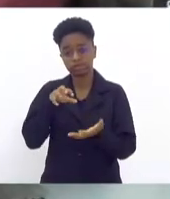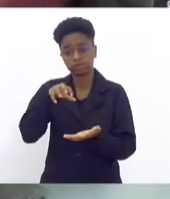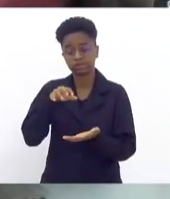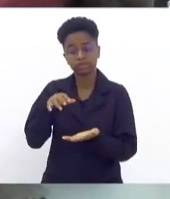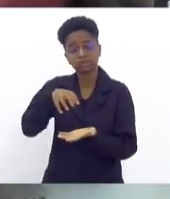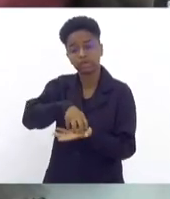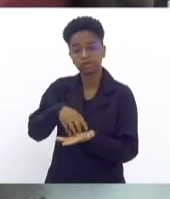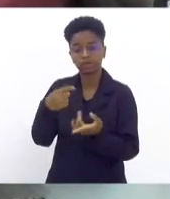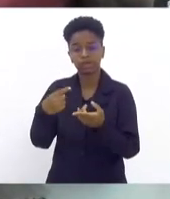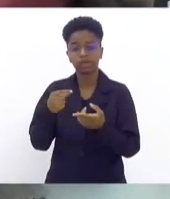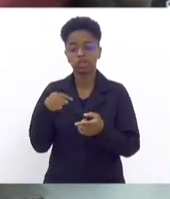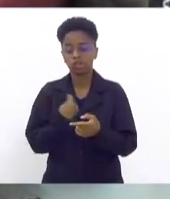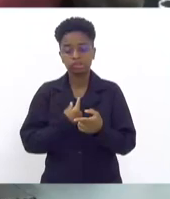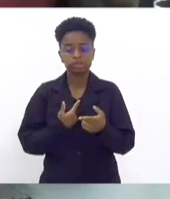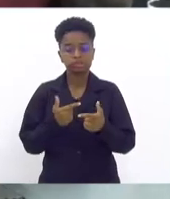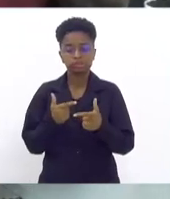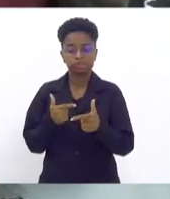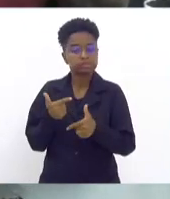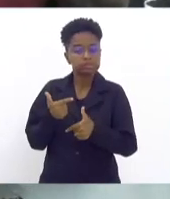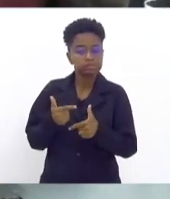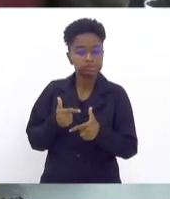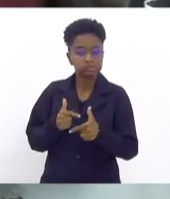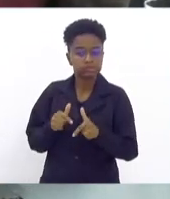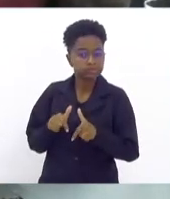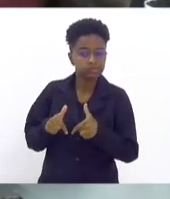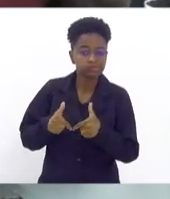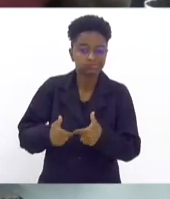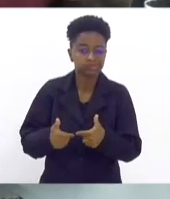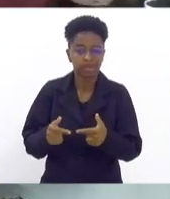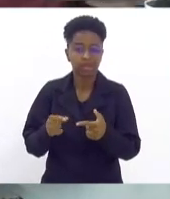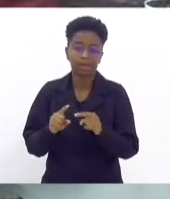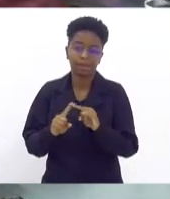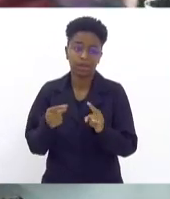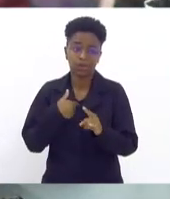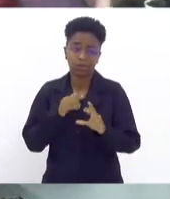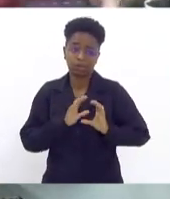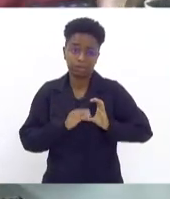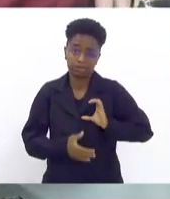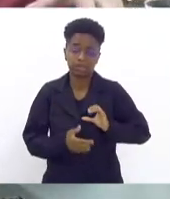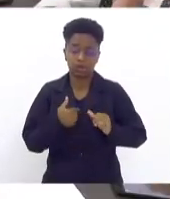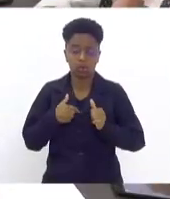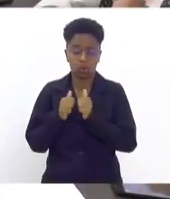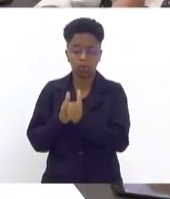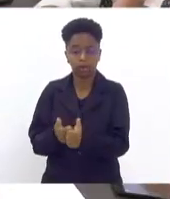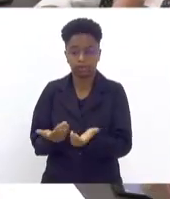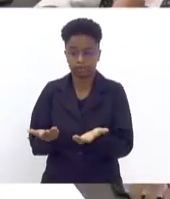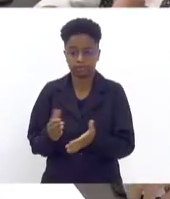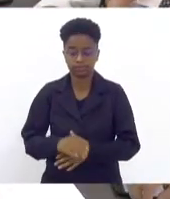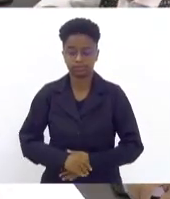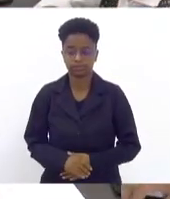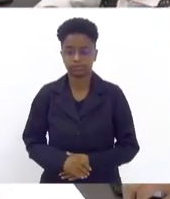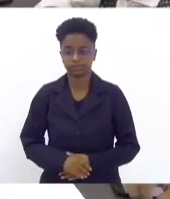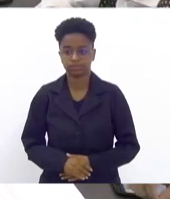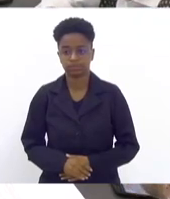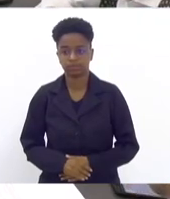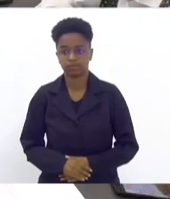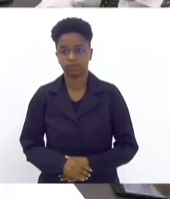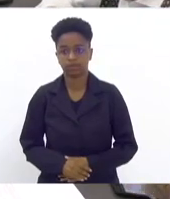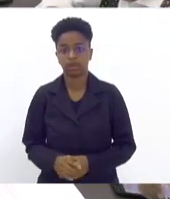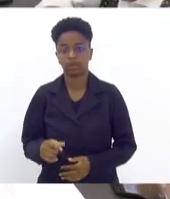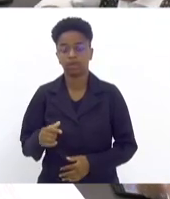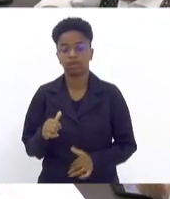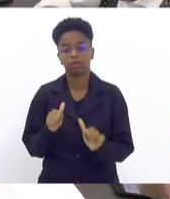naquela cidade lá. Mas com meu coração partido, eu acompanho o presidente. Então, proclamo o resultado